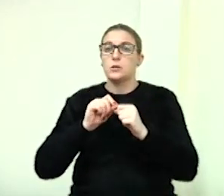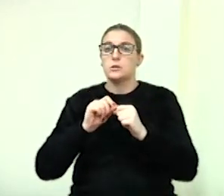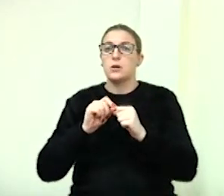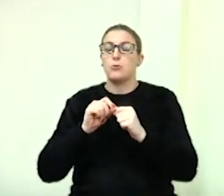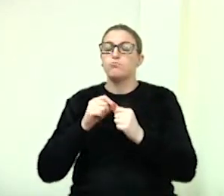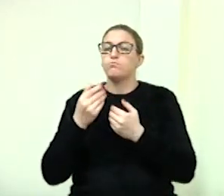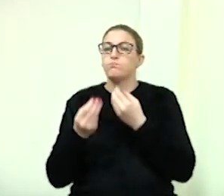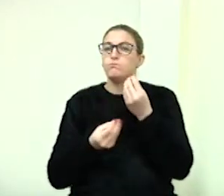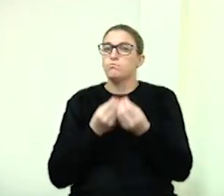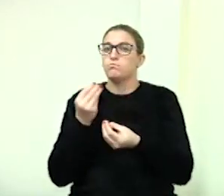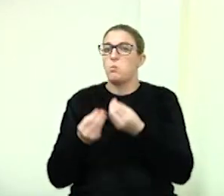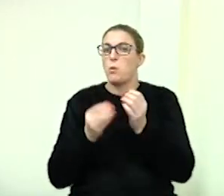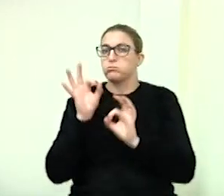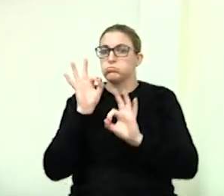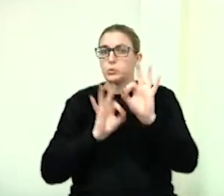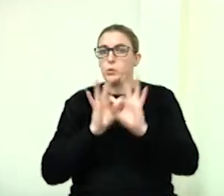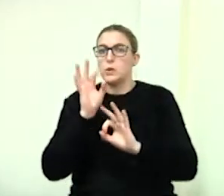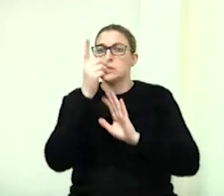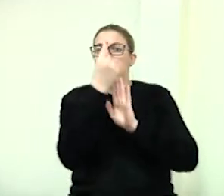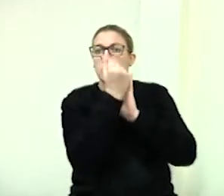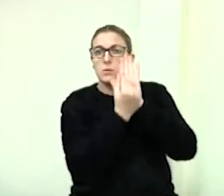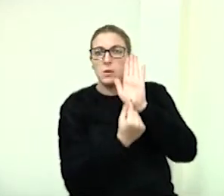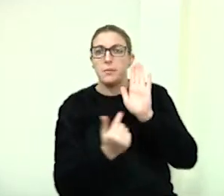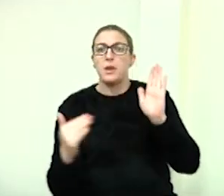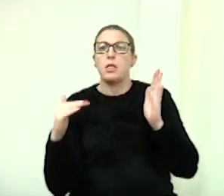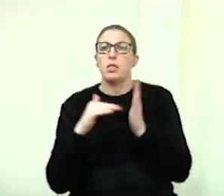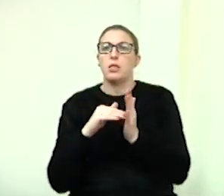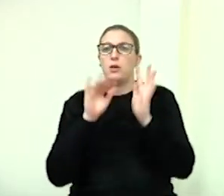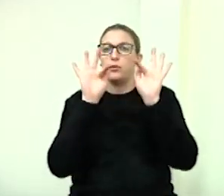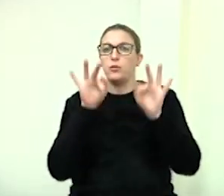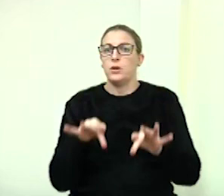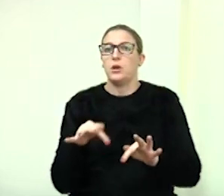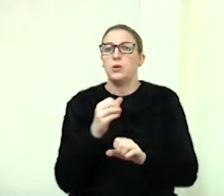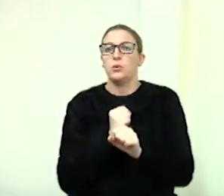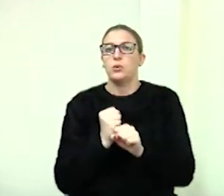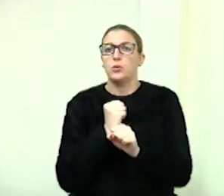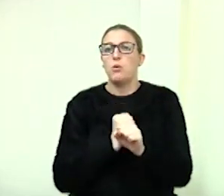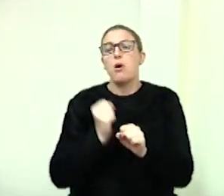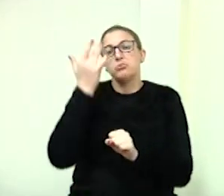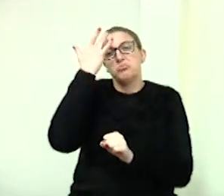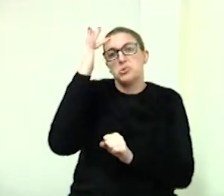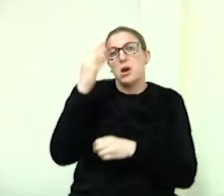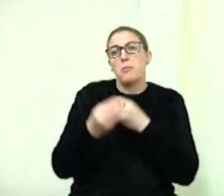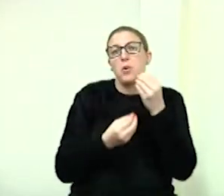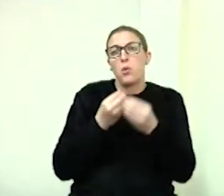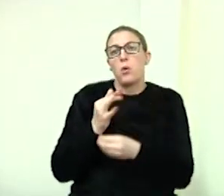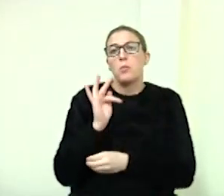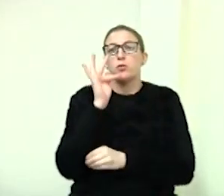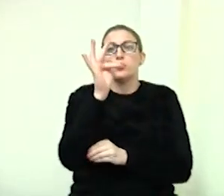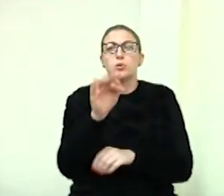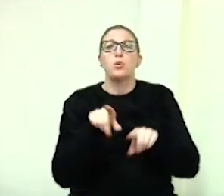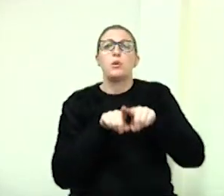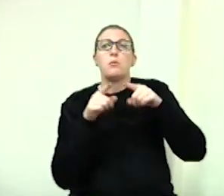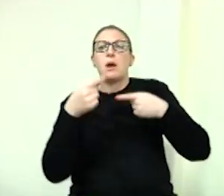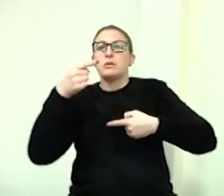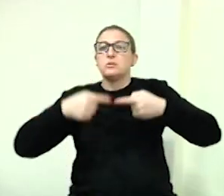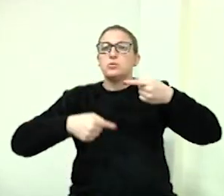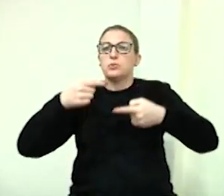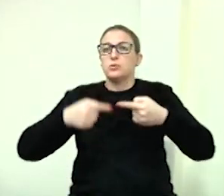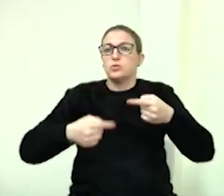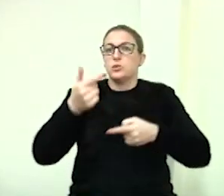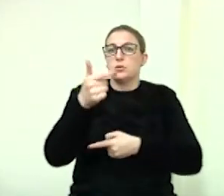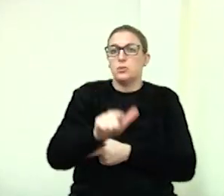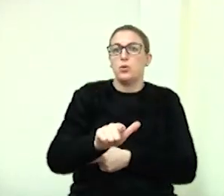ano. Claro que a gente não sabe o que vai acontecer daqui para frente, então a gente tem que deixar uma margem. Mas, daqui a pouco, discutir de novo com os